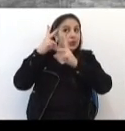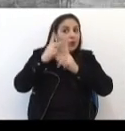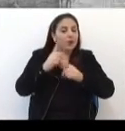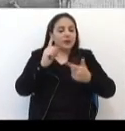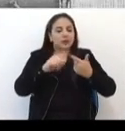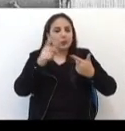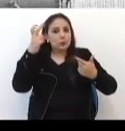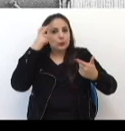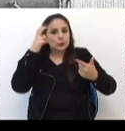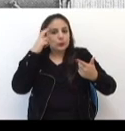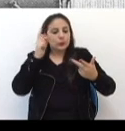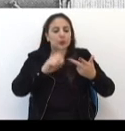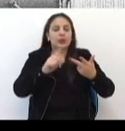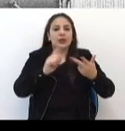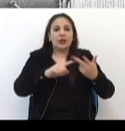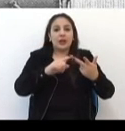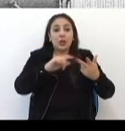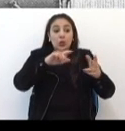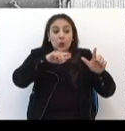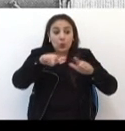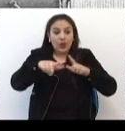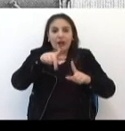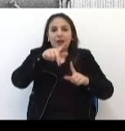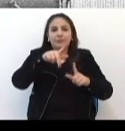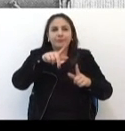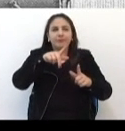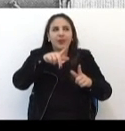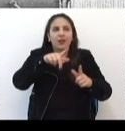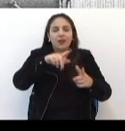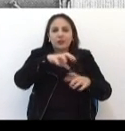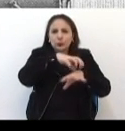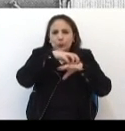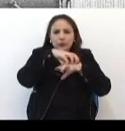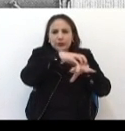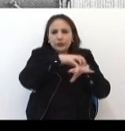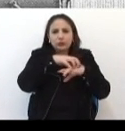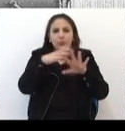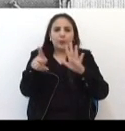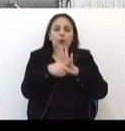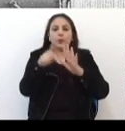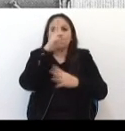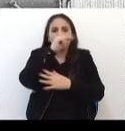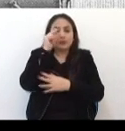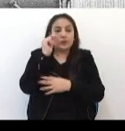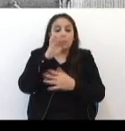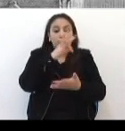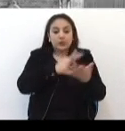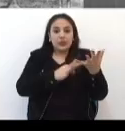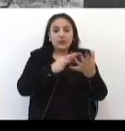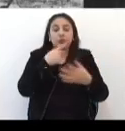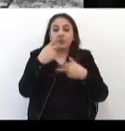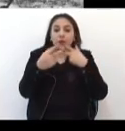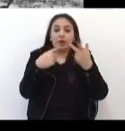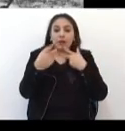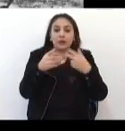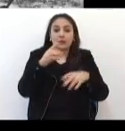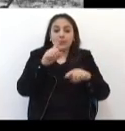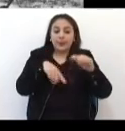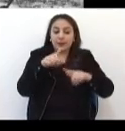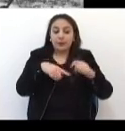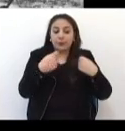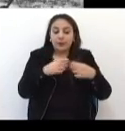pontos turísticos do município. O texto também determina que o material seja disponibilizado a escolas